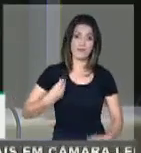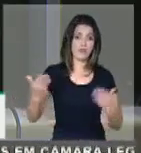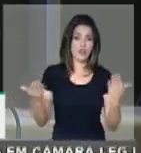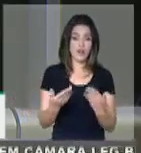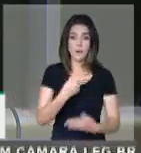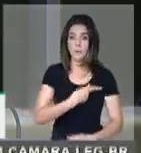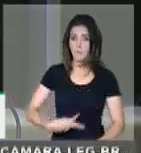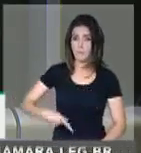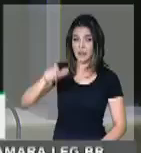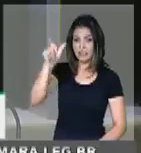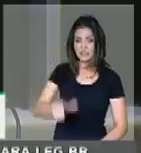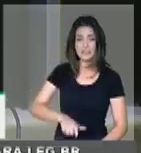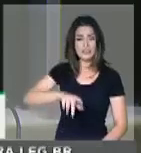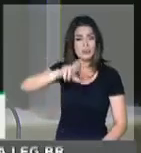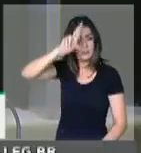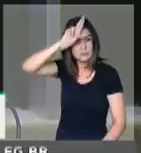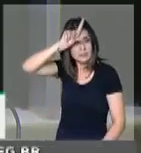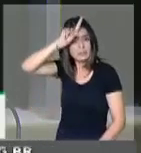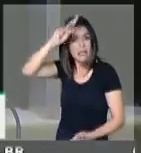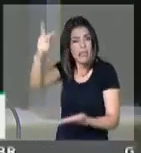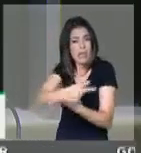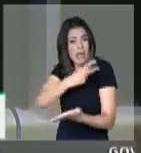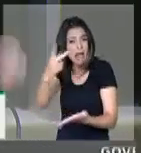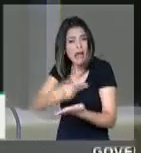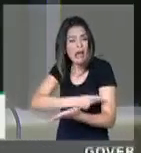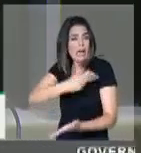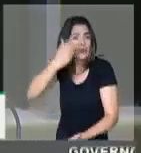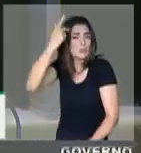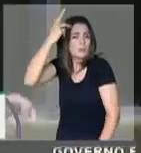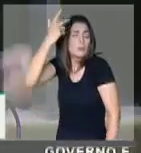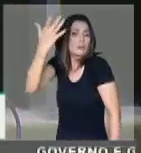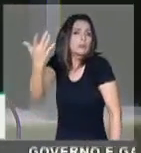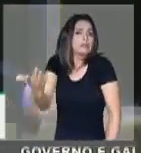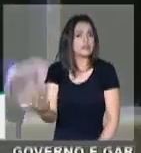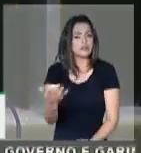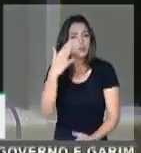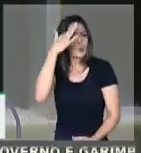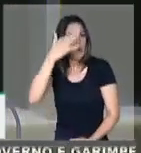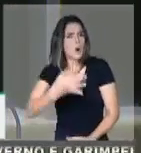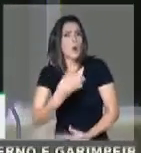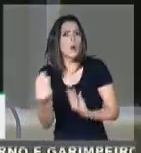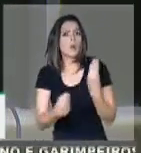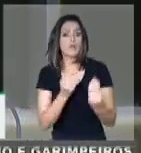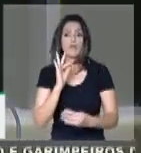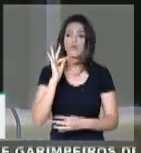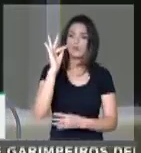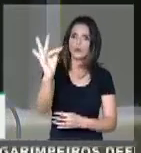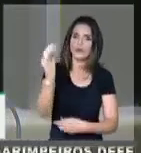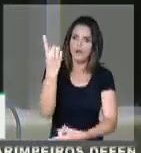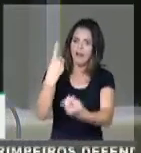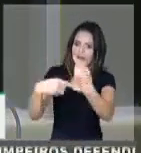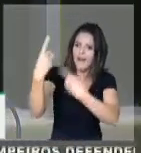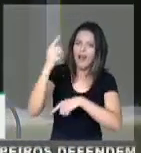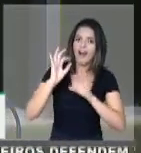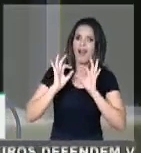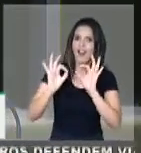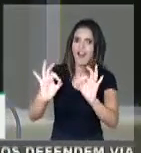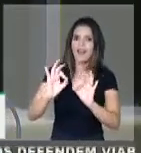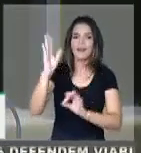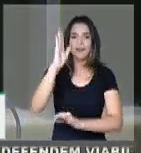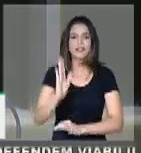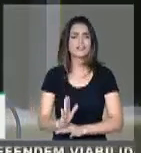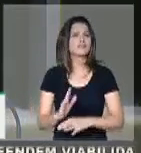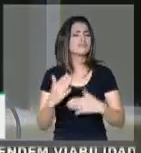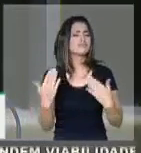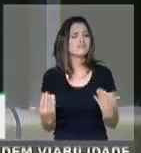Um presidente equivocado, um presidente que não compreende como se chegar a um futuro próspero no país. O país é